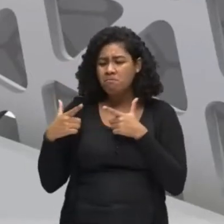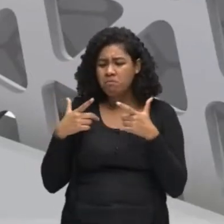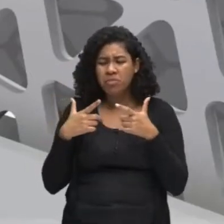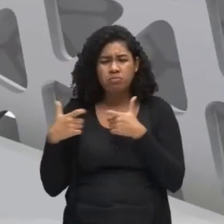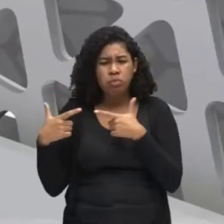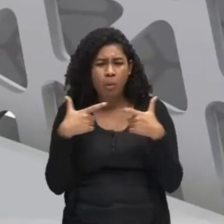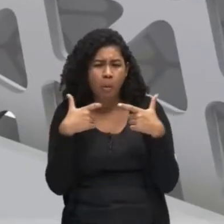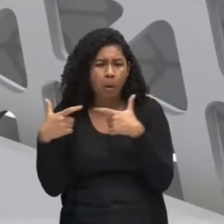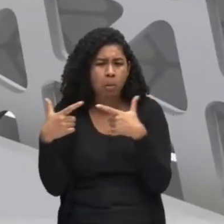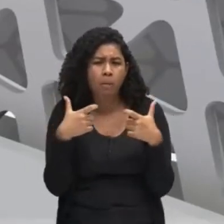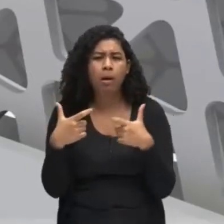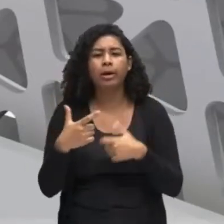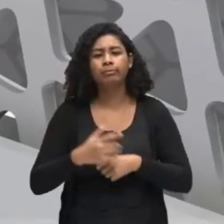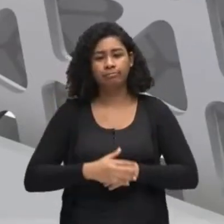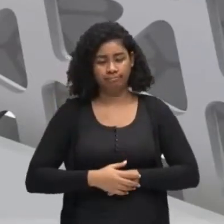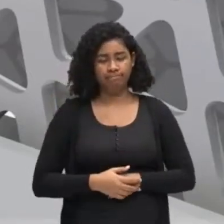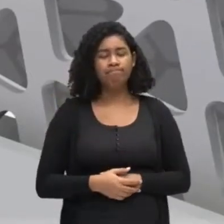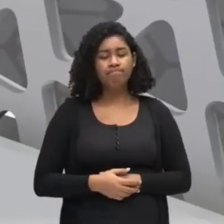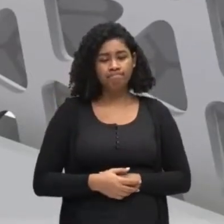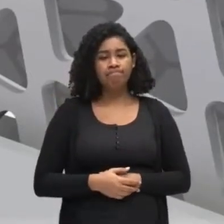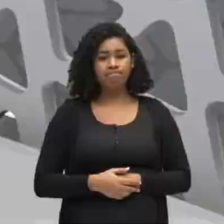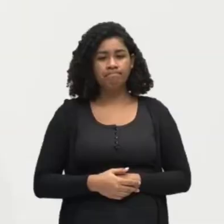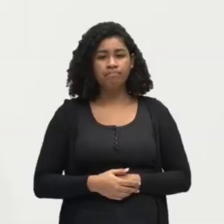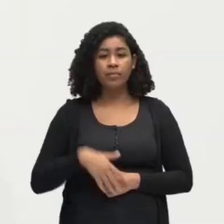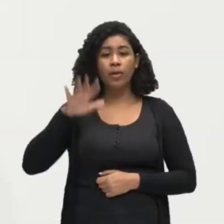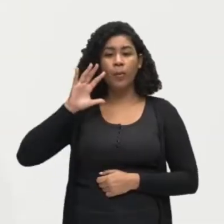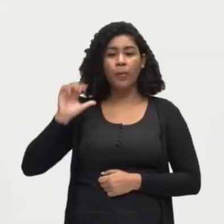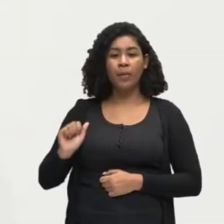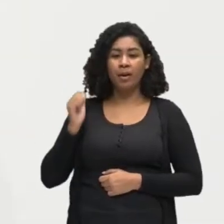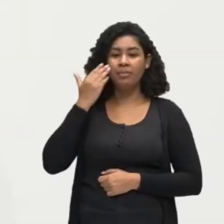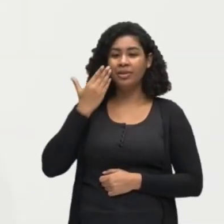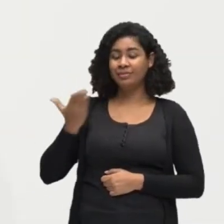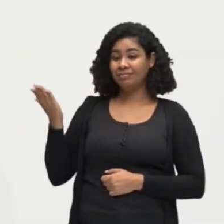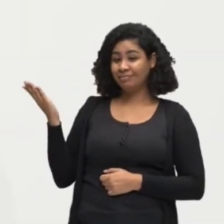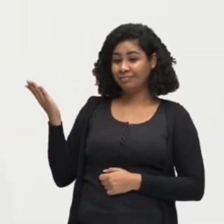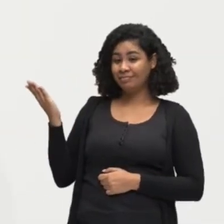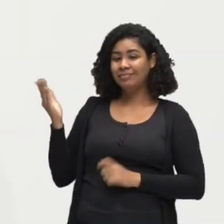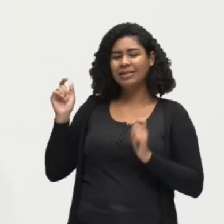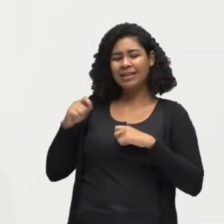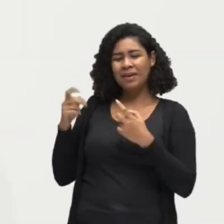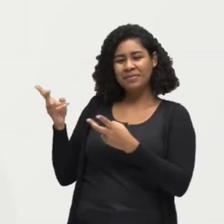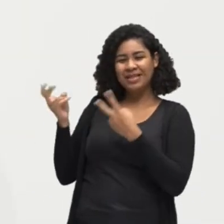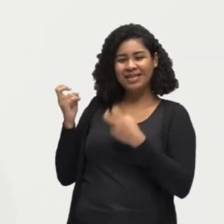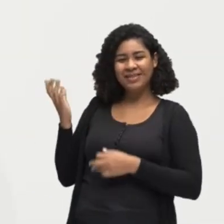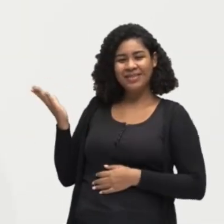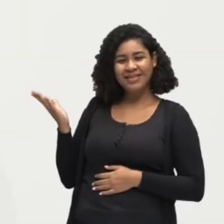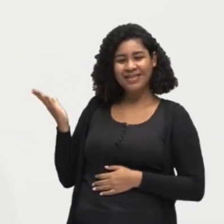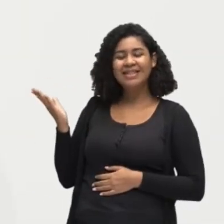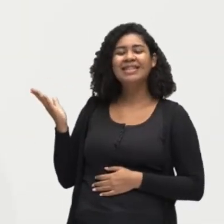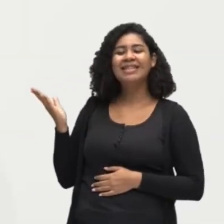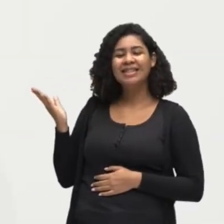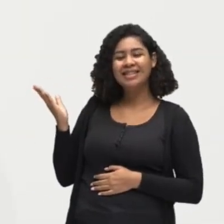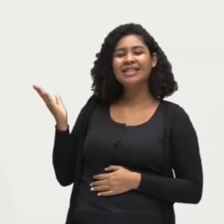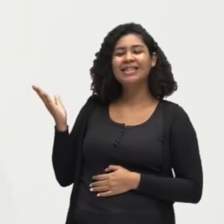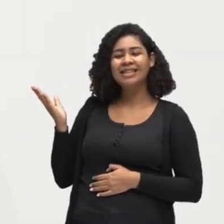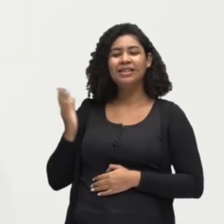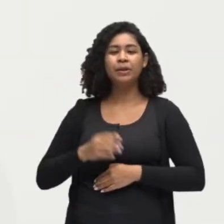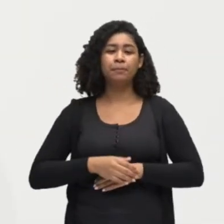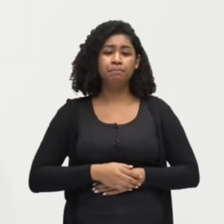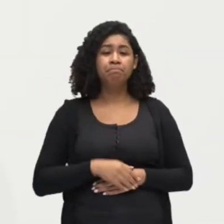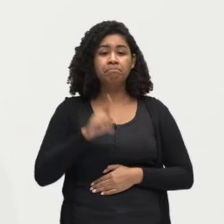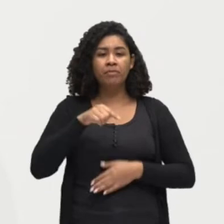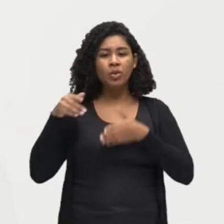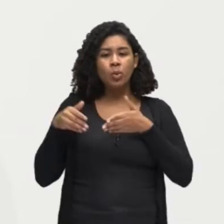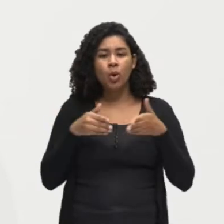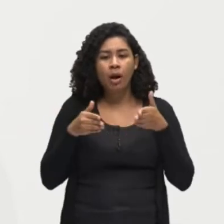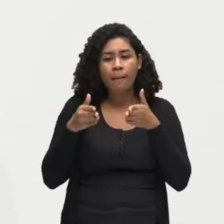organizando a expedição, tá bom? Trouxe para vocês um mapa para que vocês pudessem observar, ok? Rota de Lope